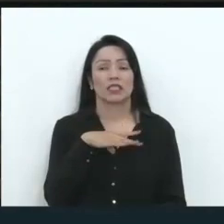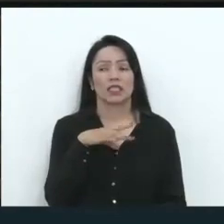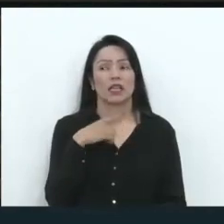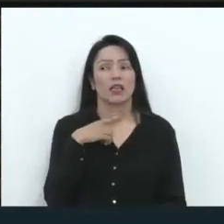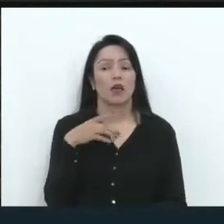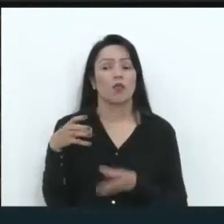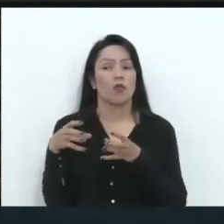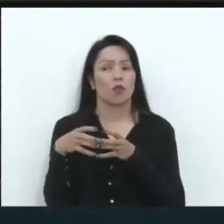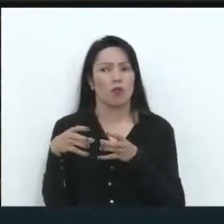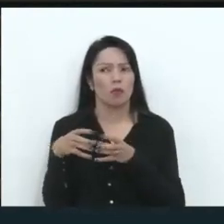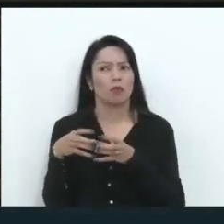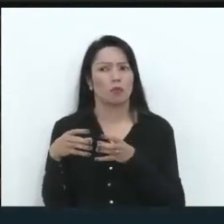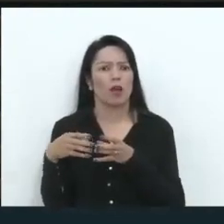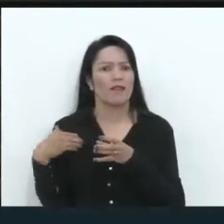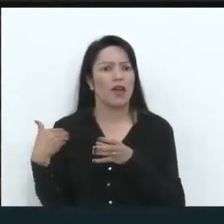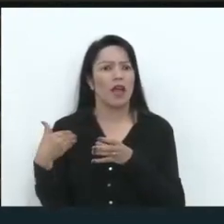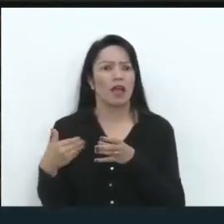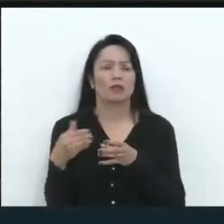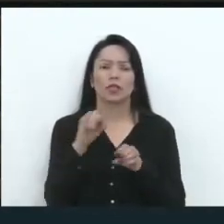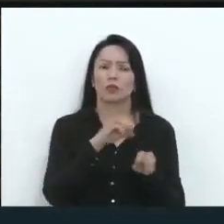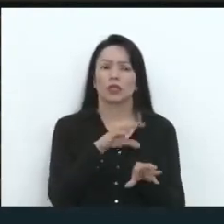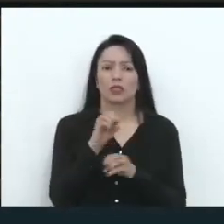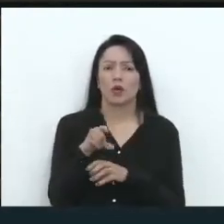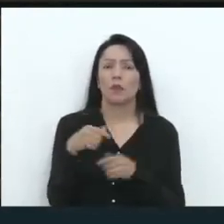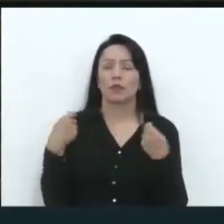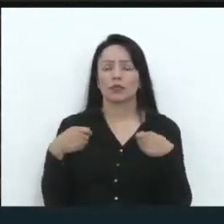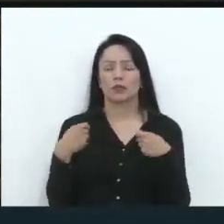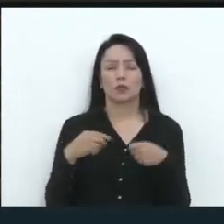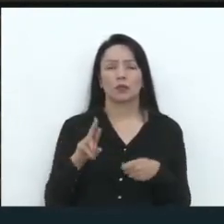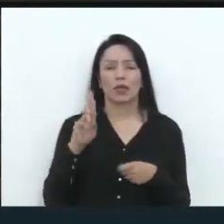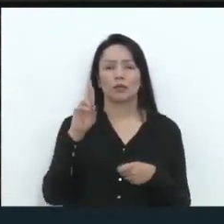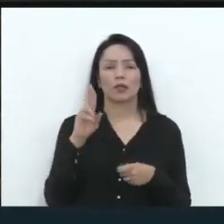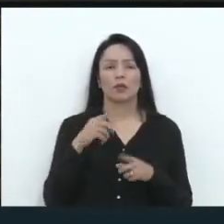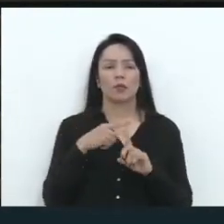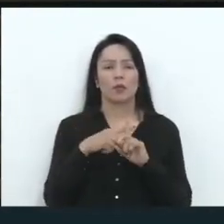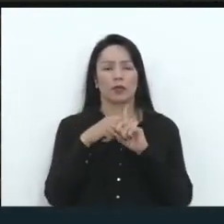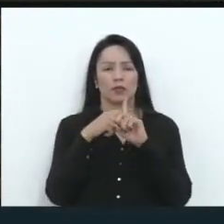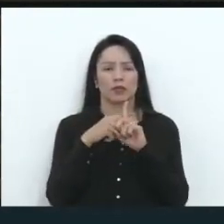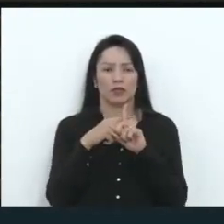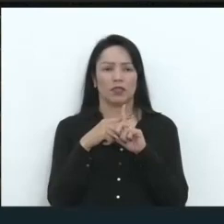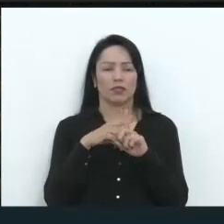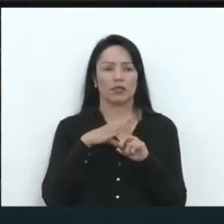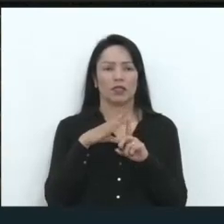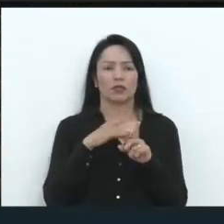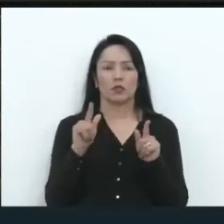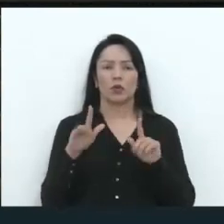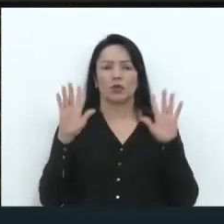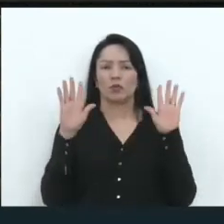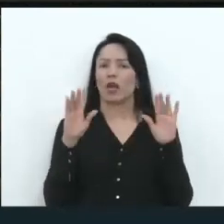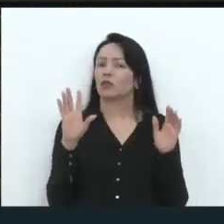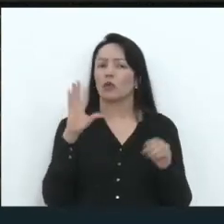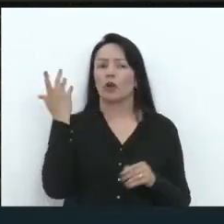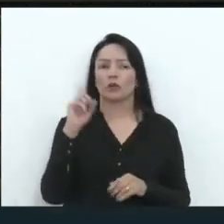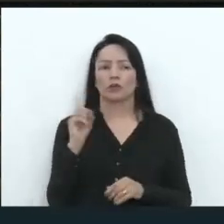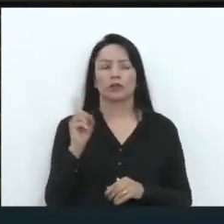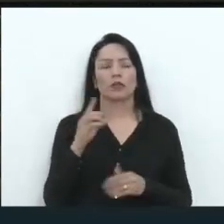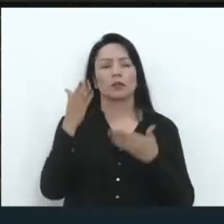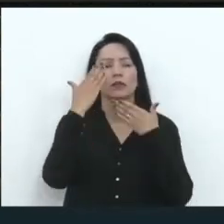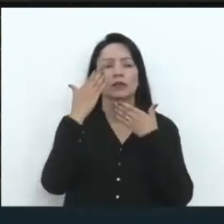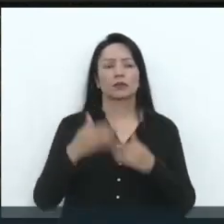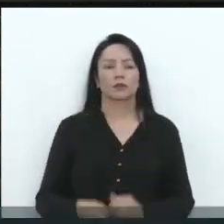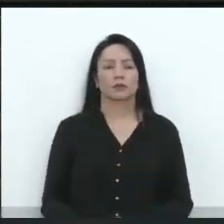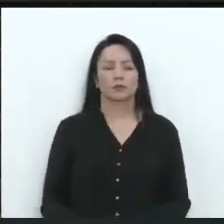segmento educacional, deveria ter uma referência mais positiva na cidade de Guarulhos, mas não é o que acontece. Muito obrigado,